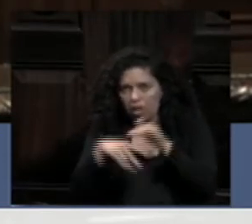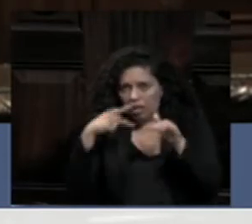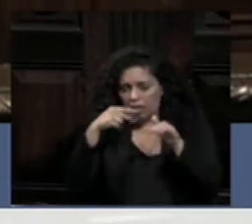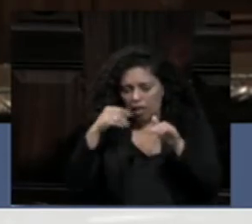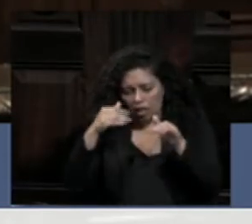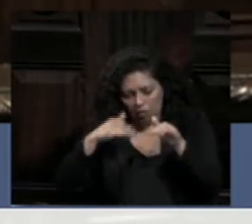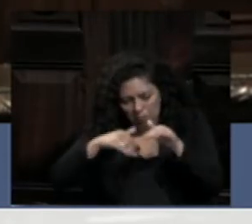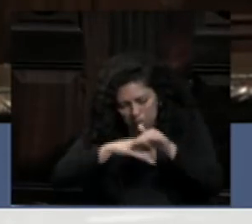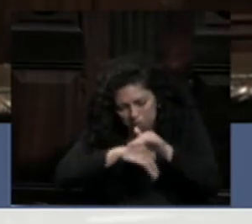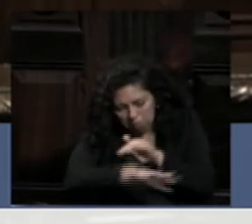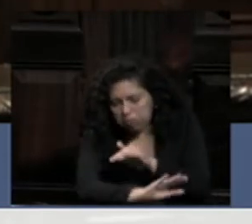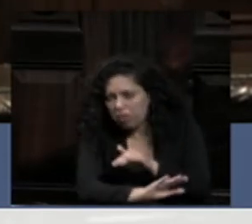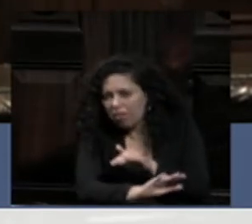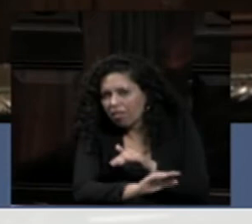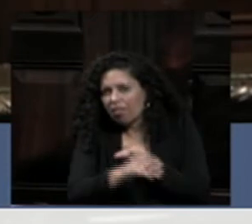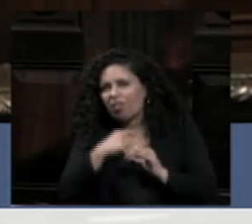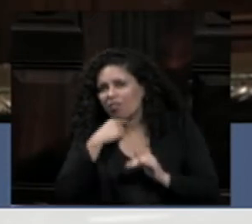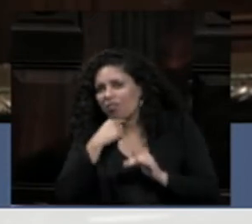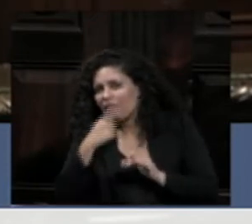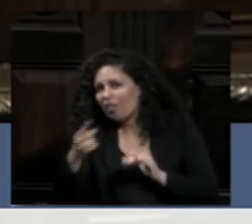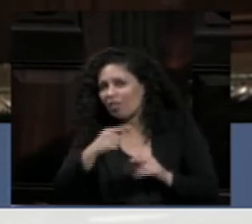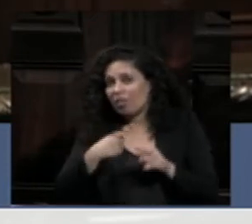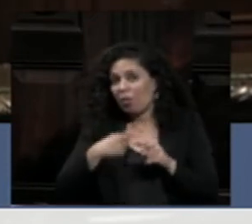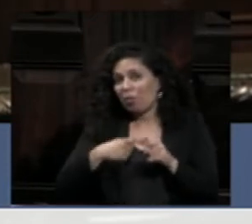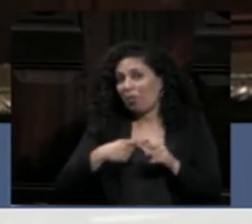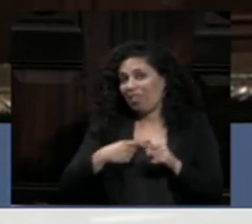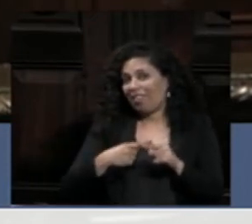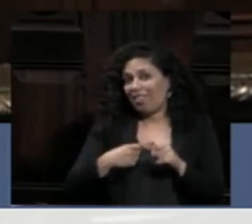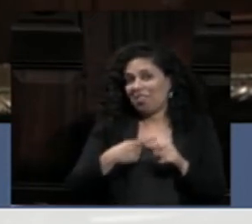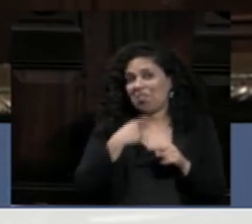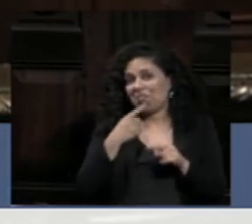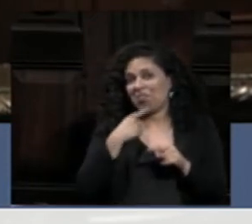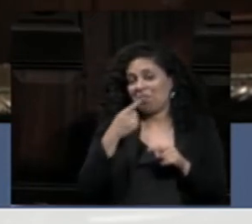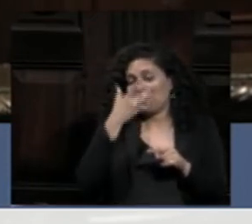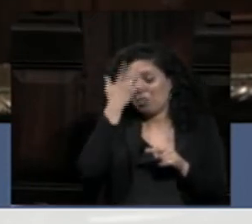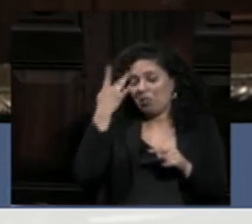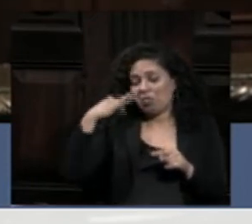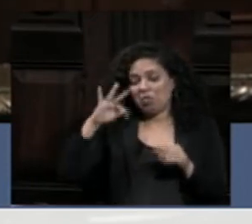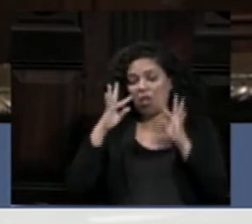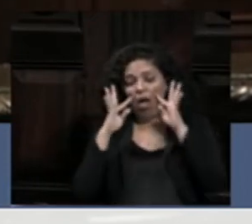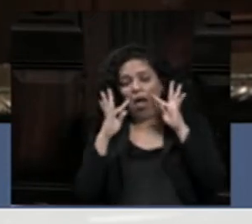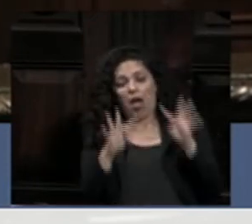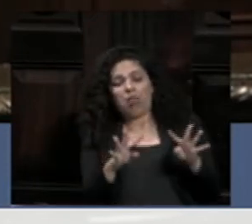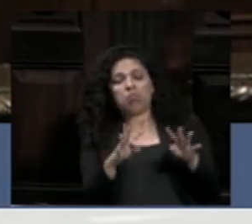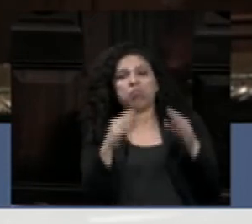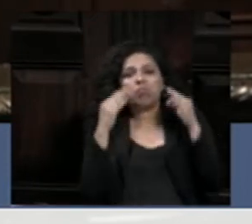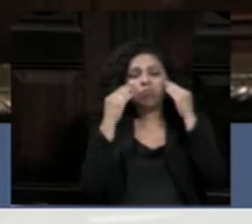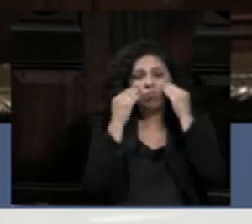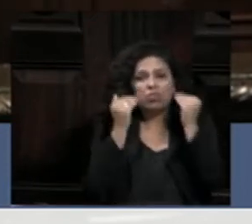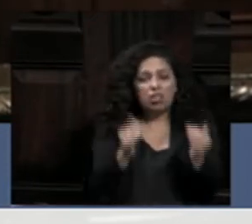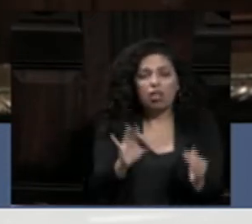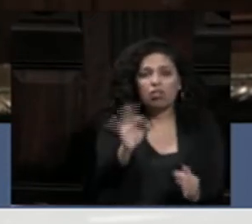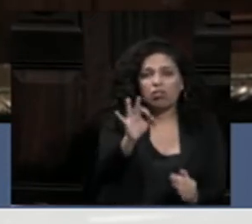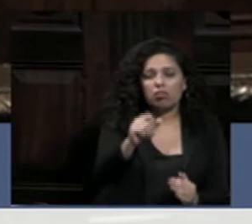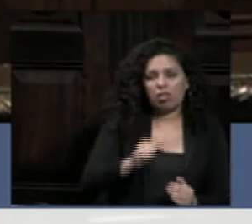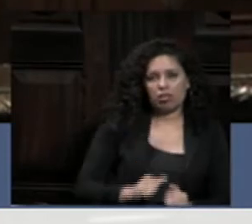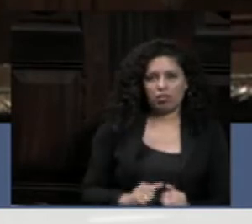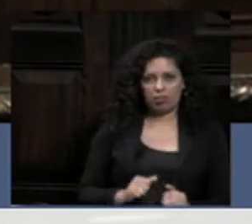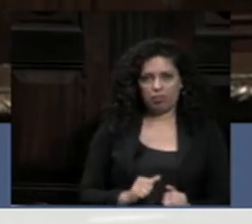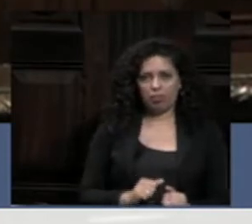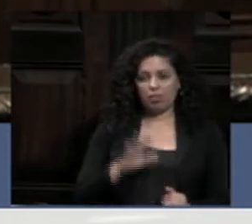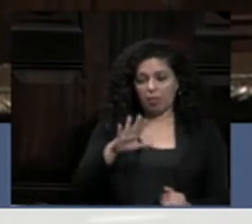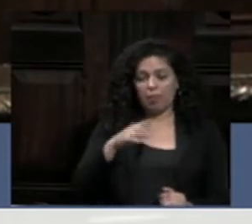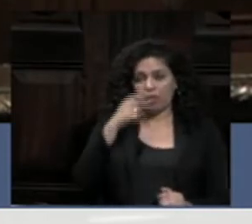pode ser vista, não é apreciada a olhos vistos, mas faz uma imensa diferença na qualidade de vida